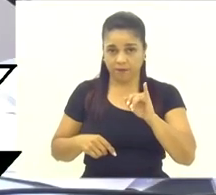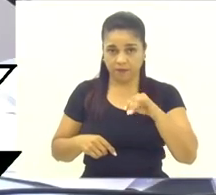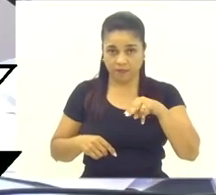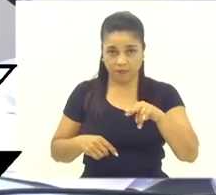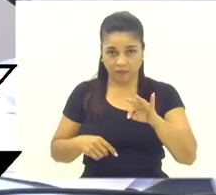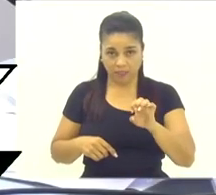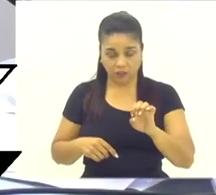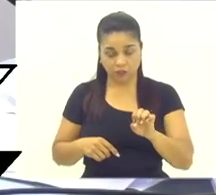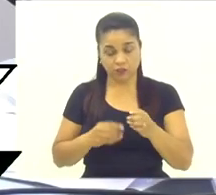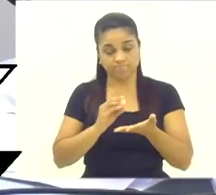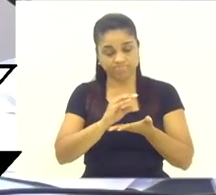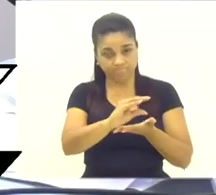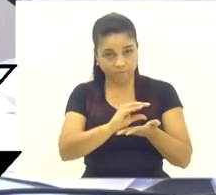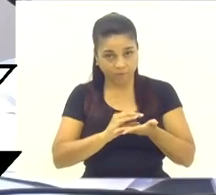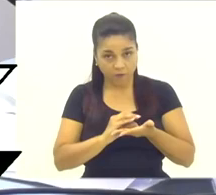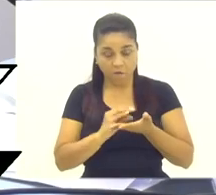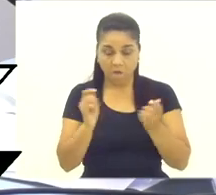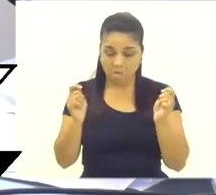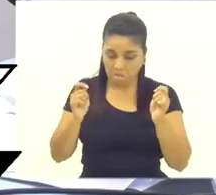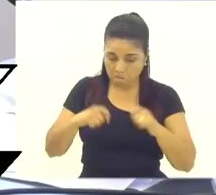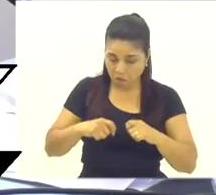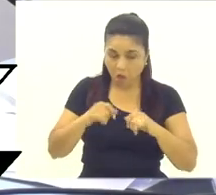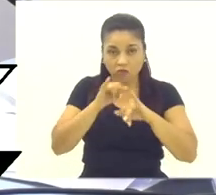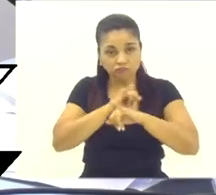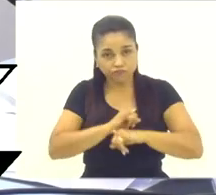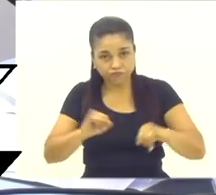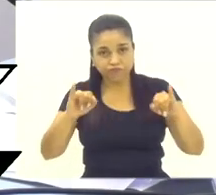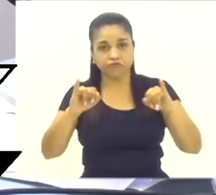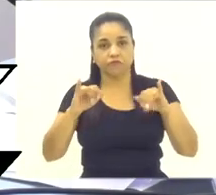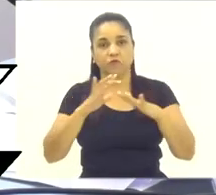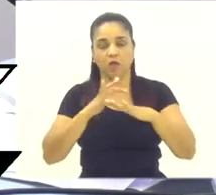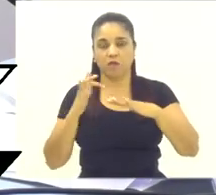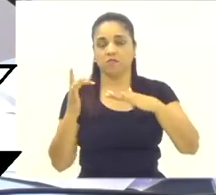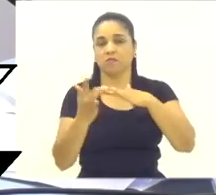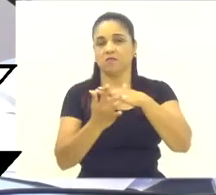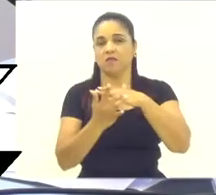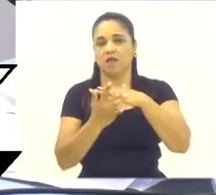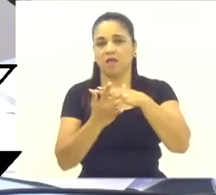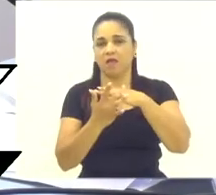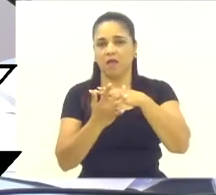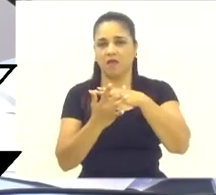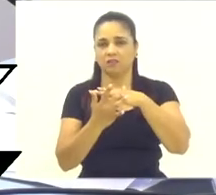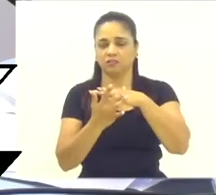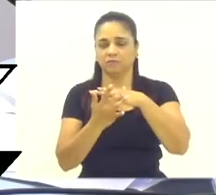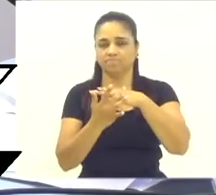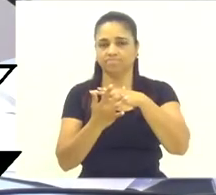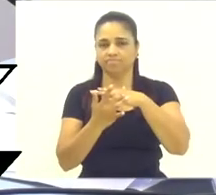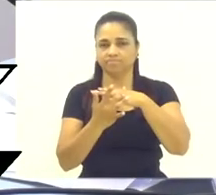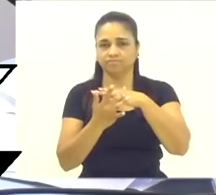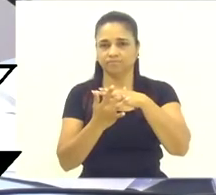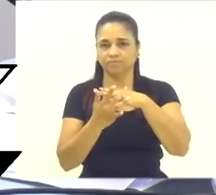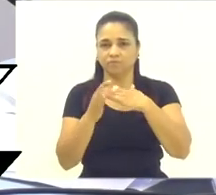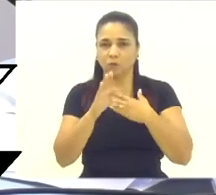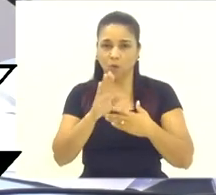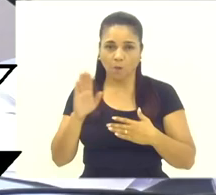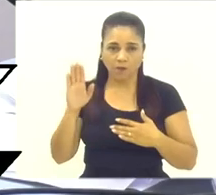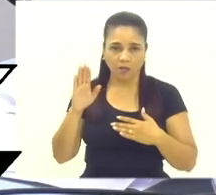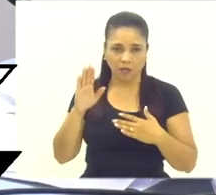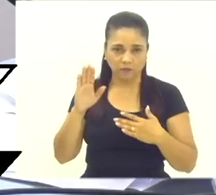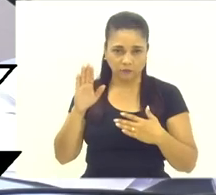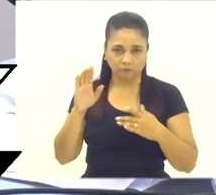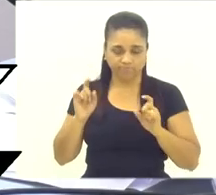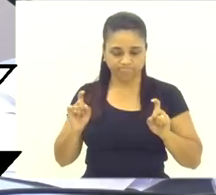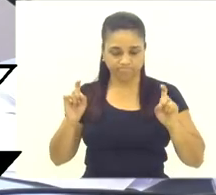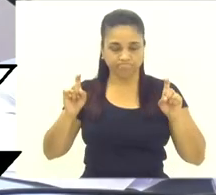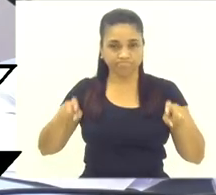pode ser usada para divulgar pela internet né o seu mandato Então você divulga com dinheiro